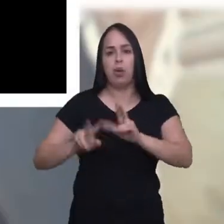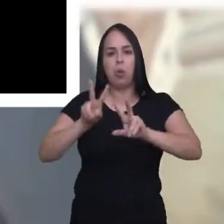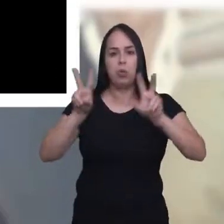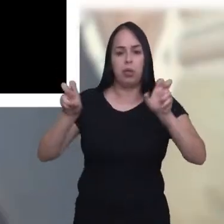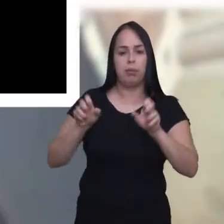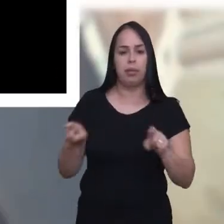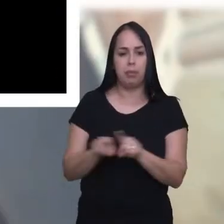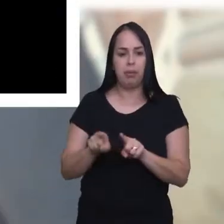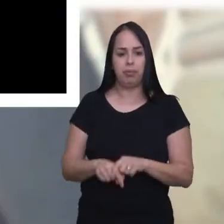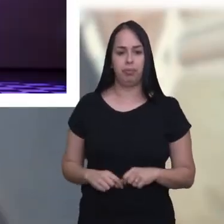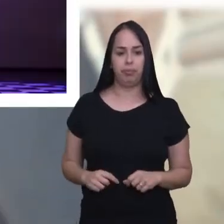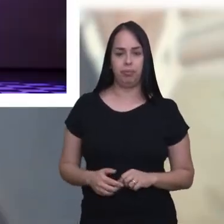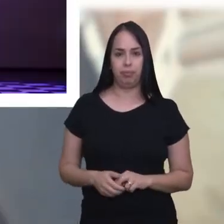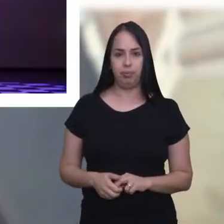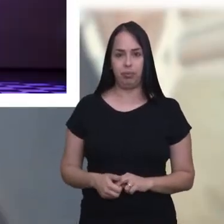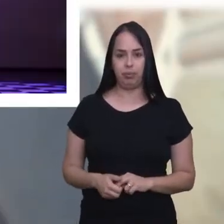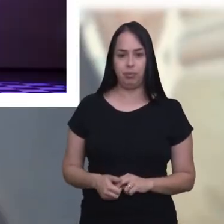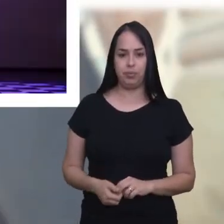também.